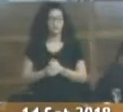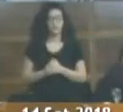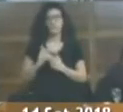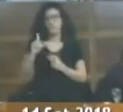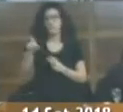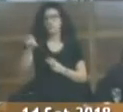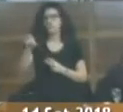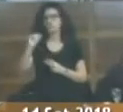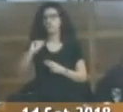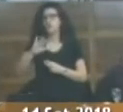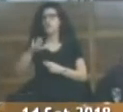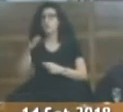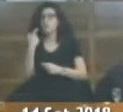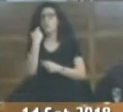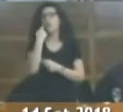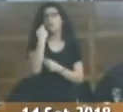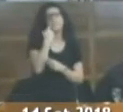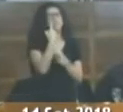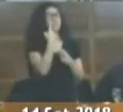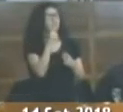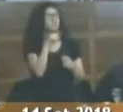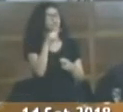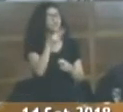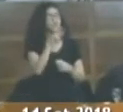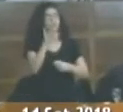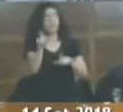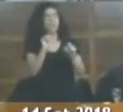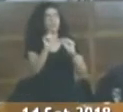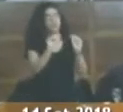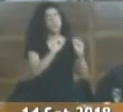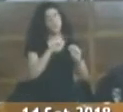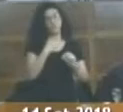definição das espécies. Tá? Então, a gente está trabalhando com